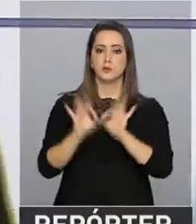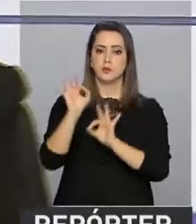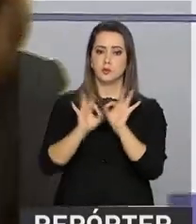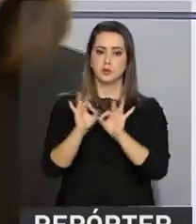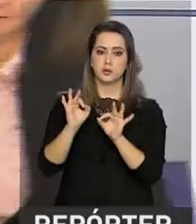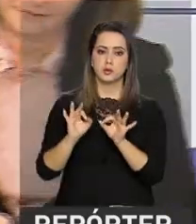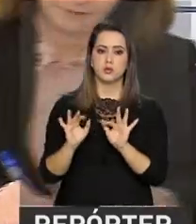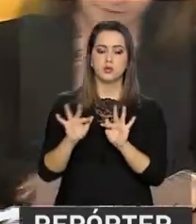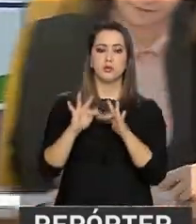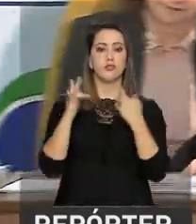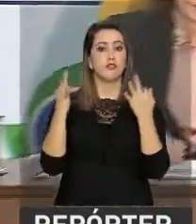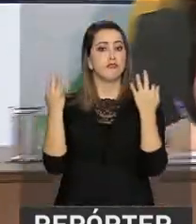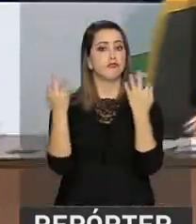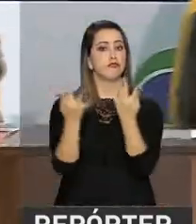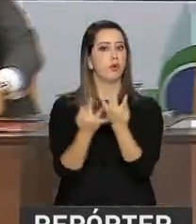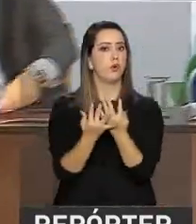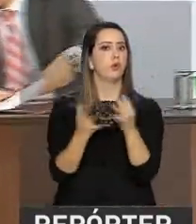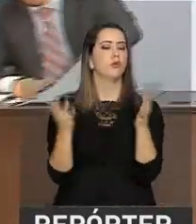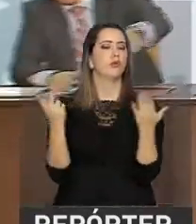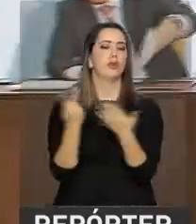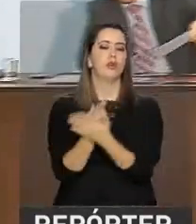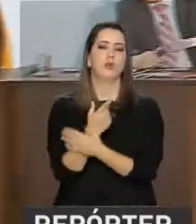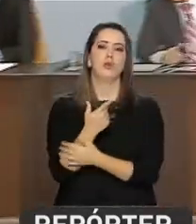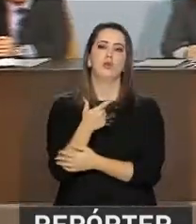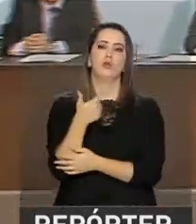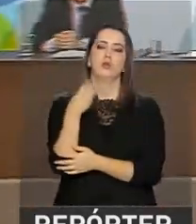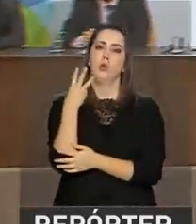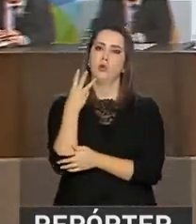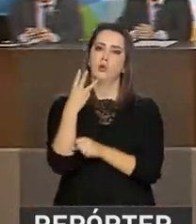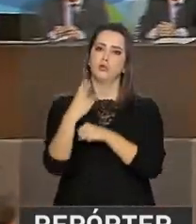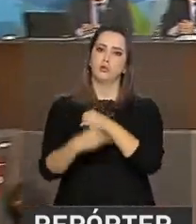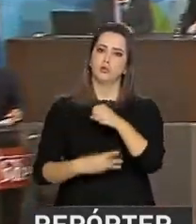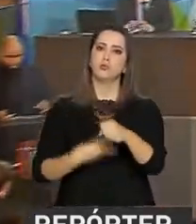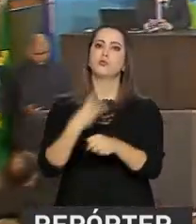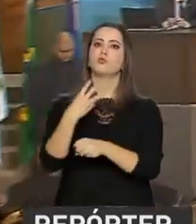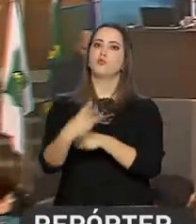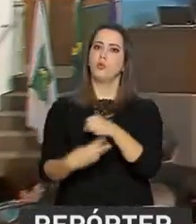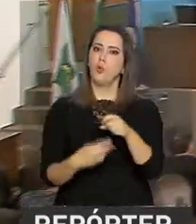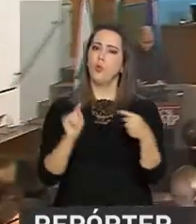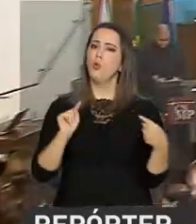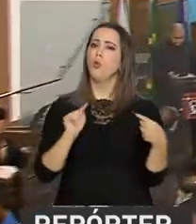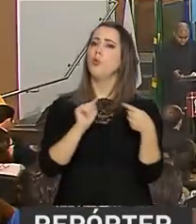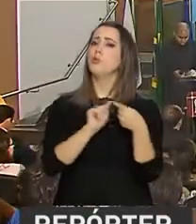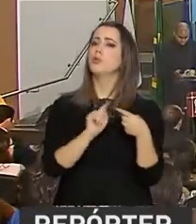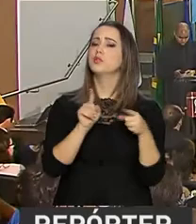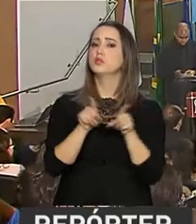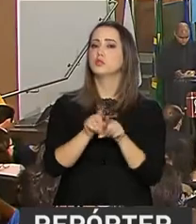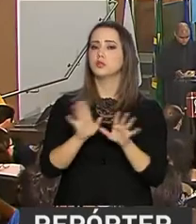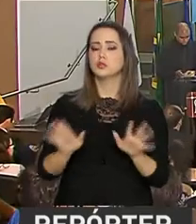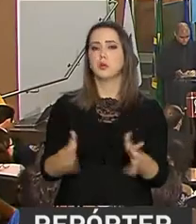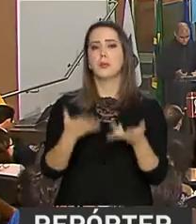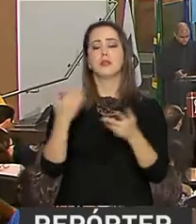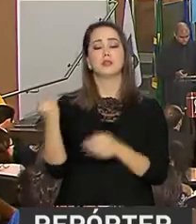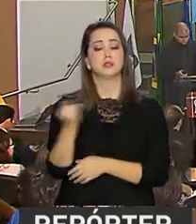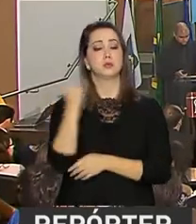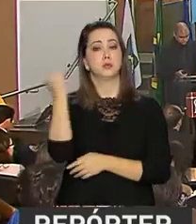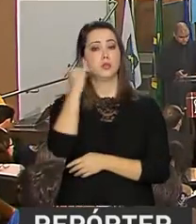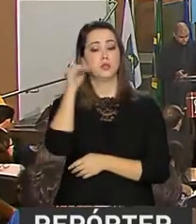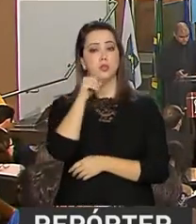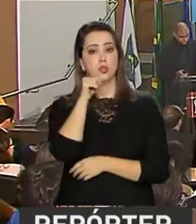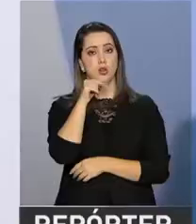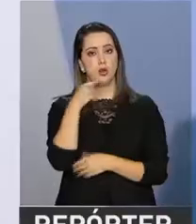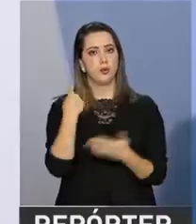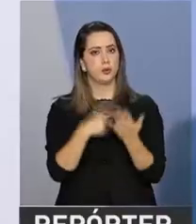para o fórum mundial da água que acontece a cada três anos com o objetivo de aumentar a importância da água na agenda política